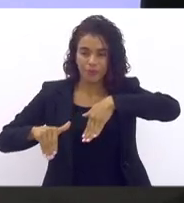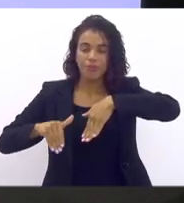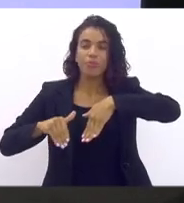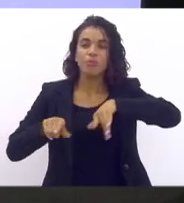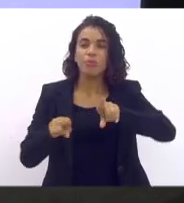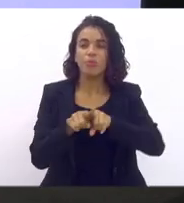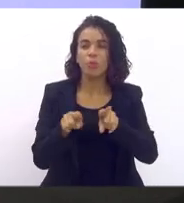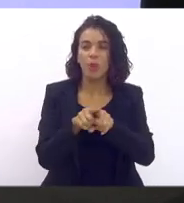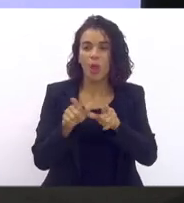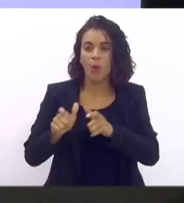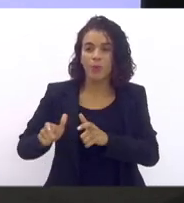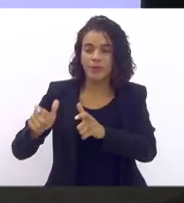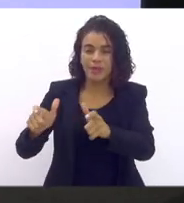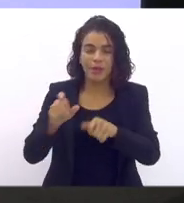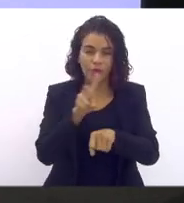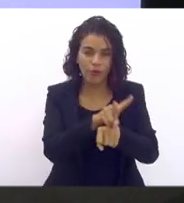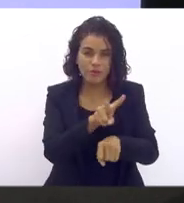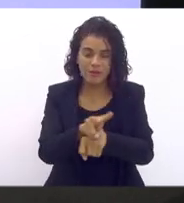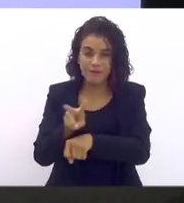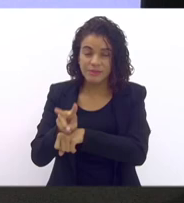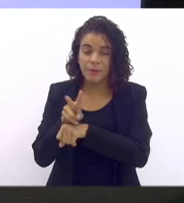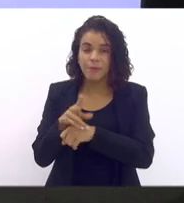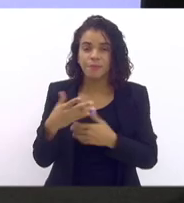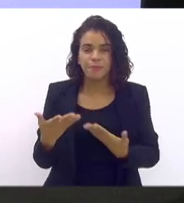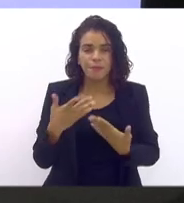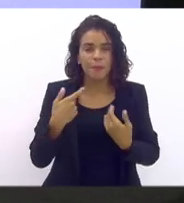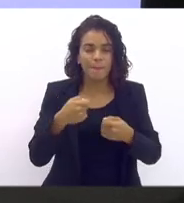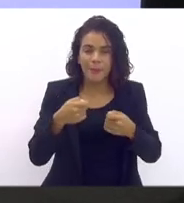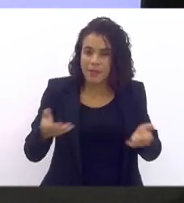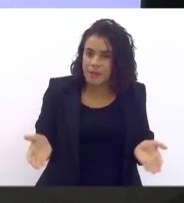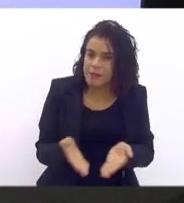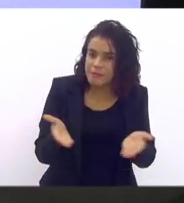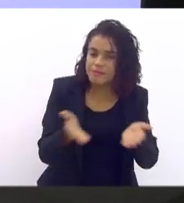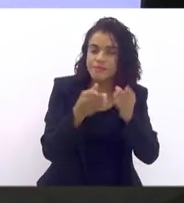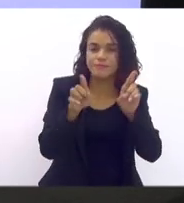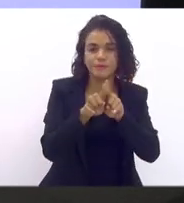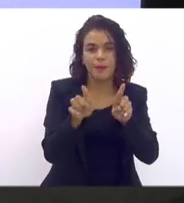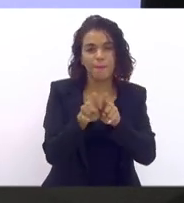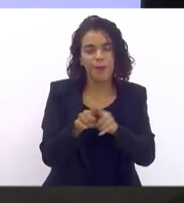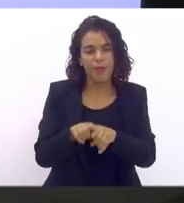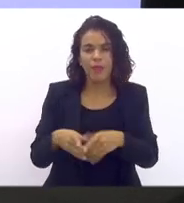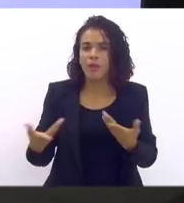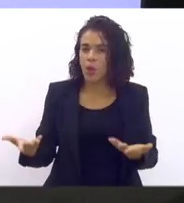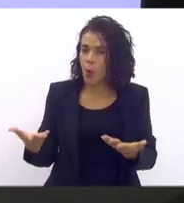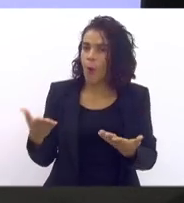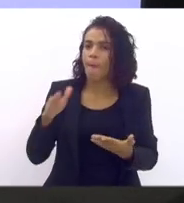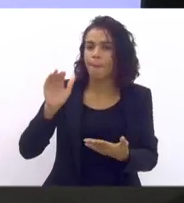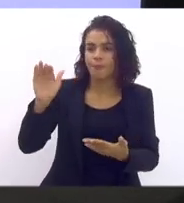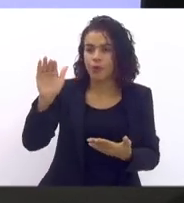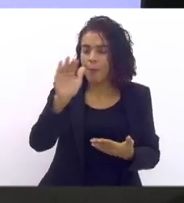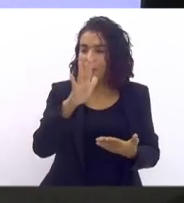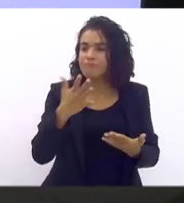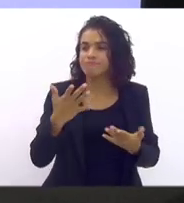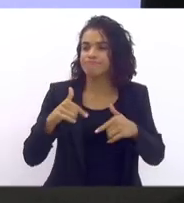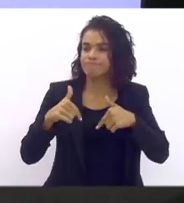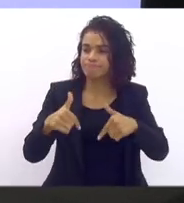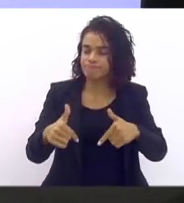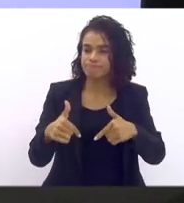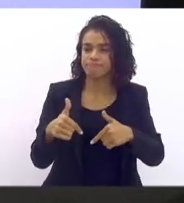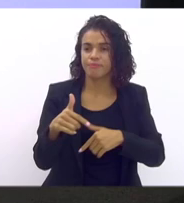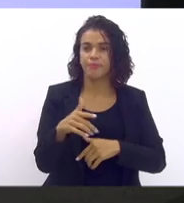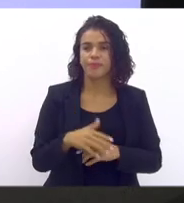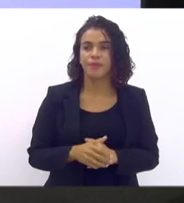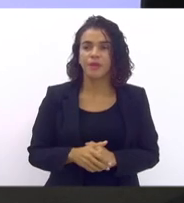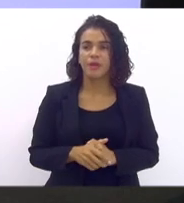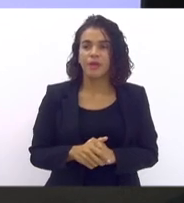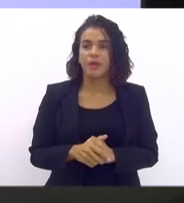conservação e a gente percebe que a gente tem que não só incentivar como cobrar as ações de prevenção a emergência de óleo no mar né